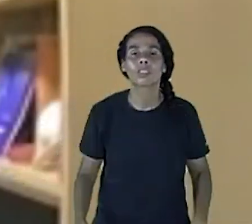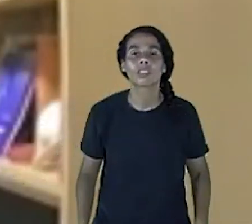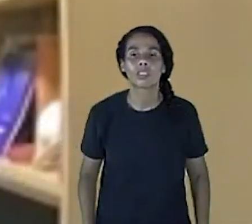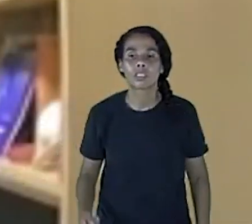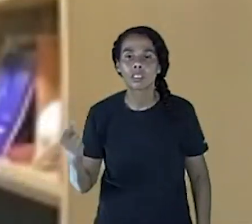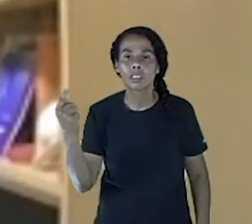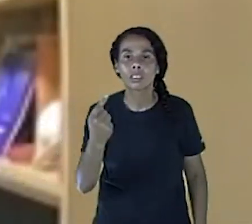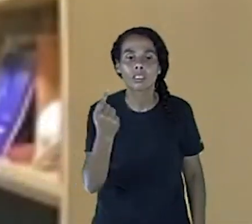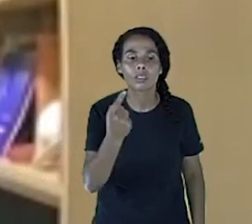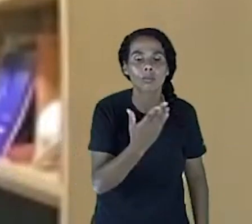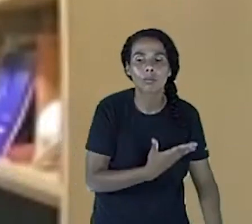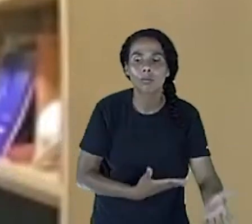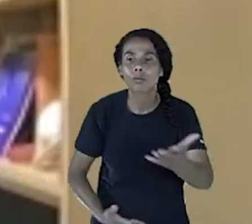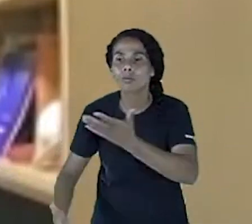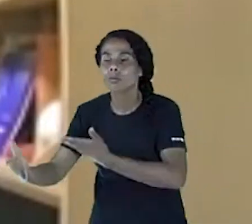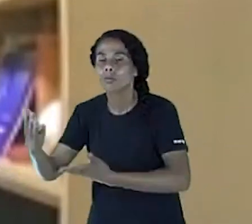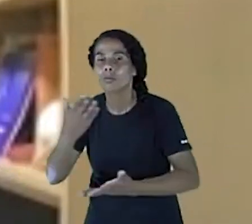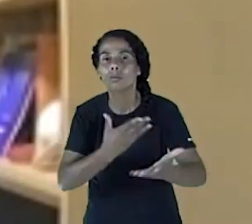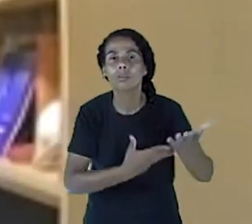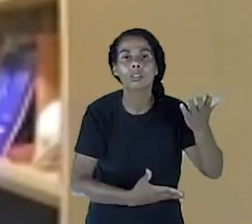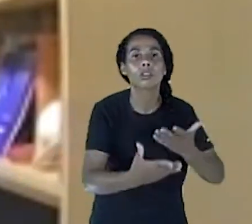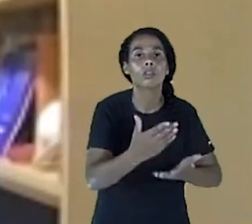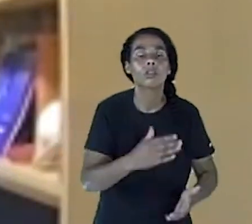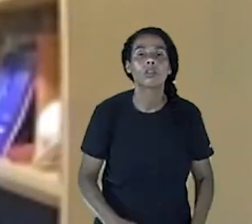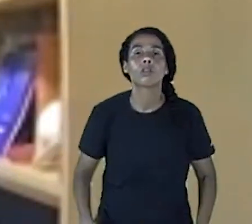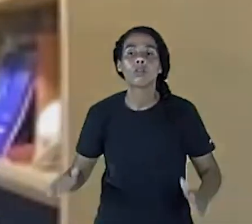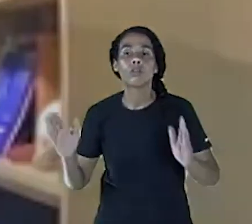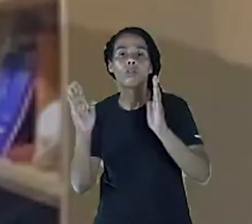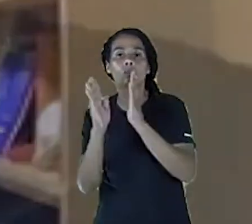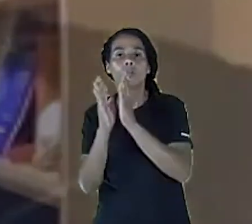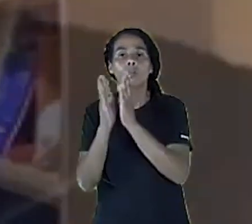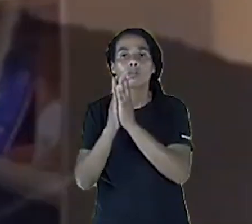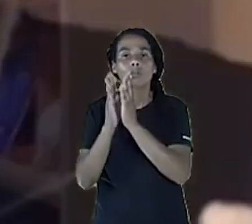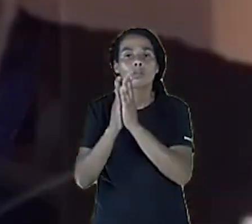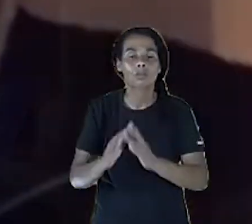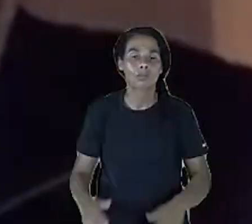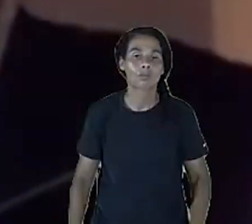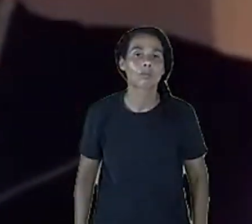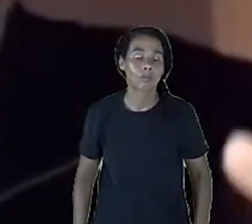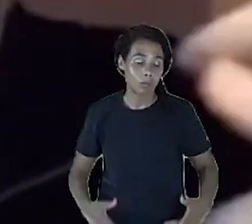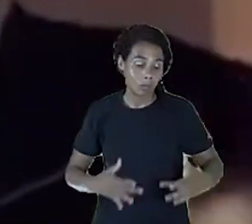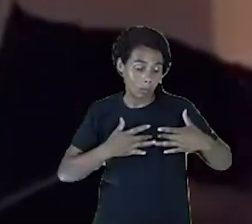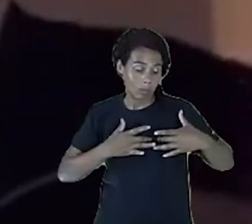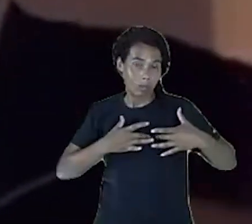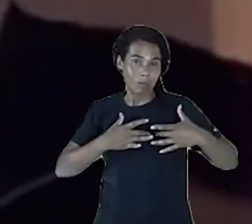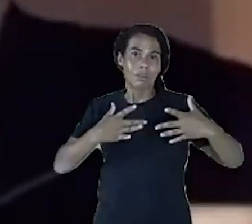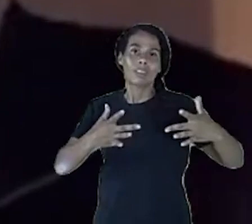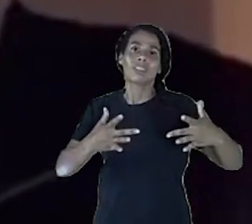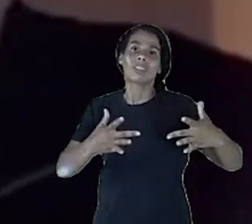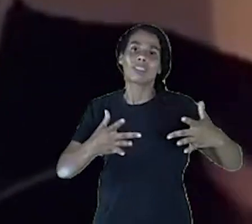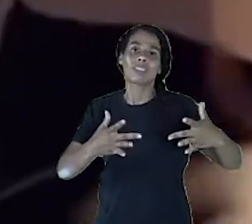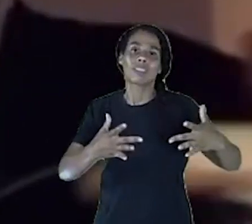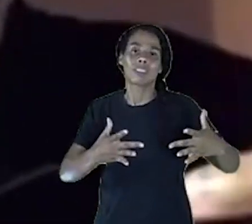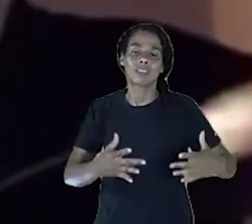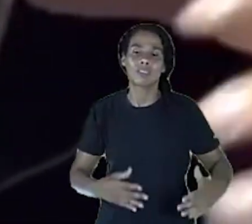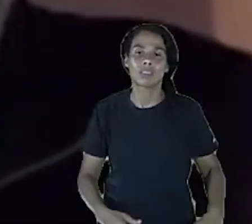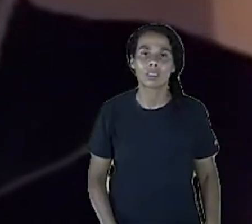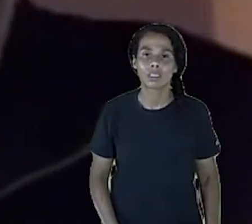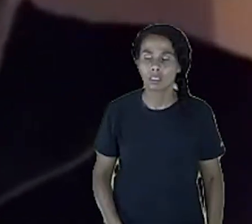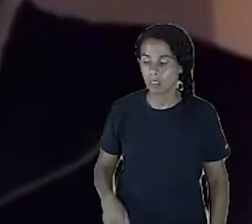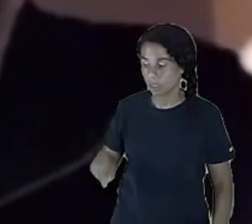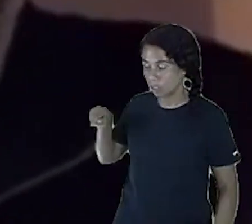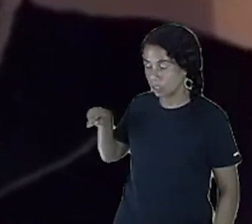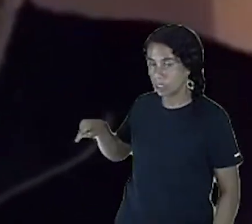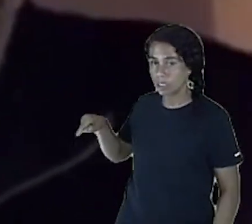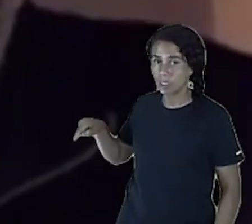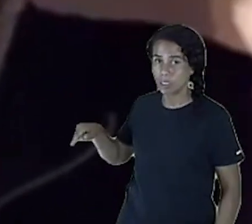orações para os necessitados, para os fragilizados, enfim. E eu fiquei pensando, enfim,